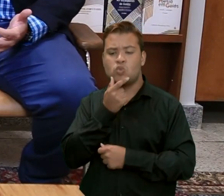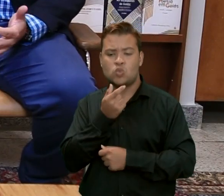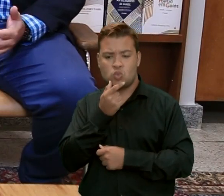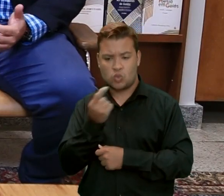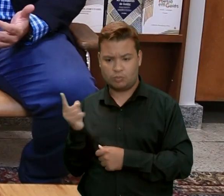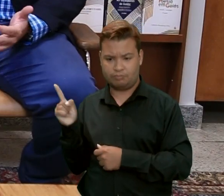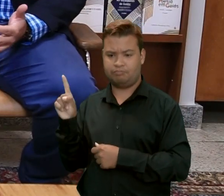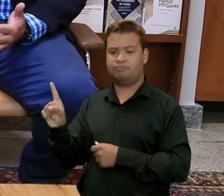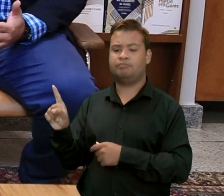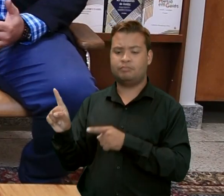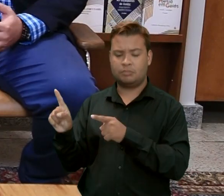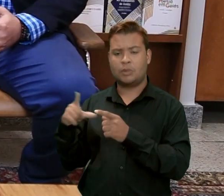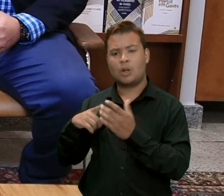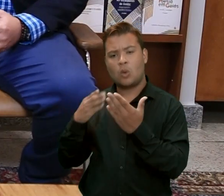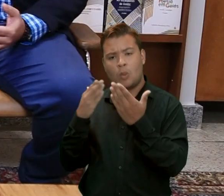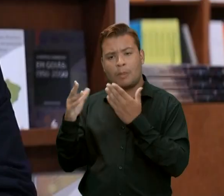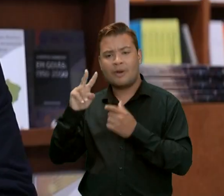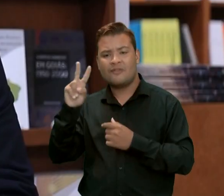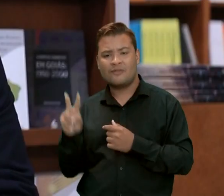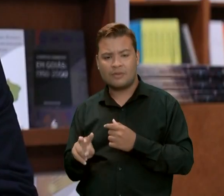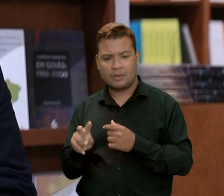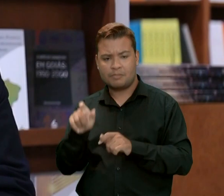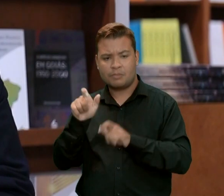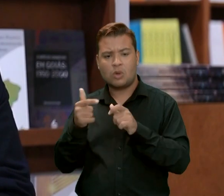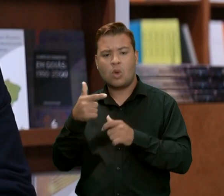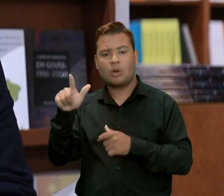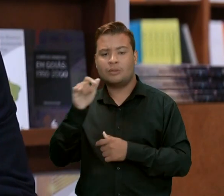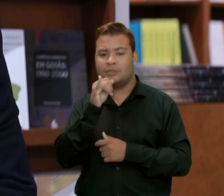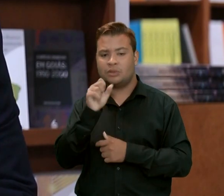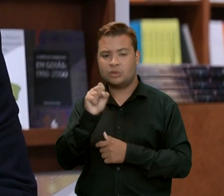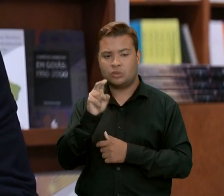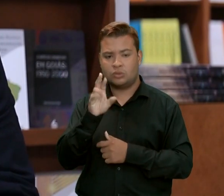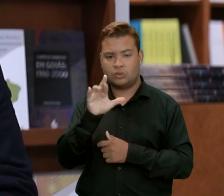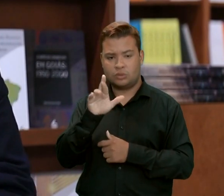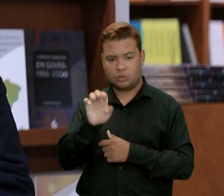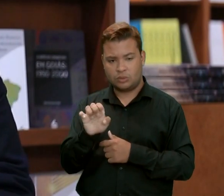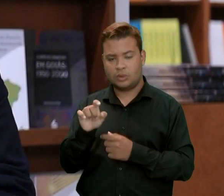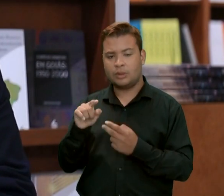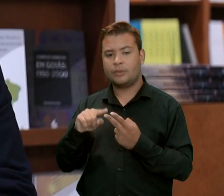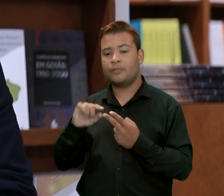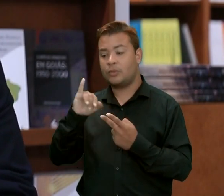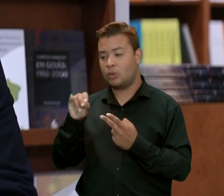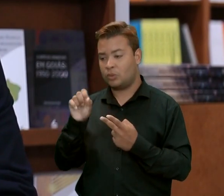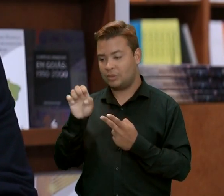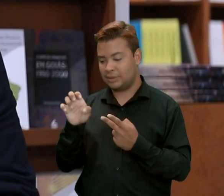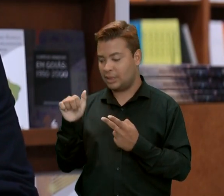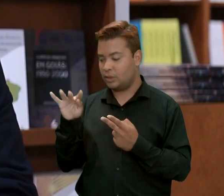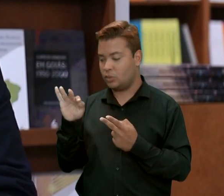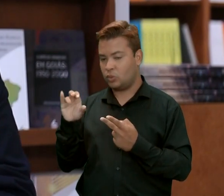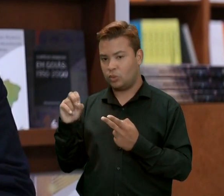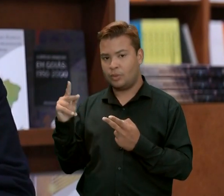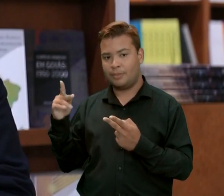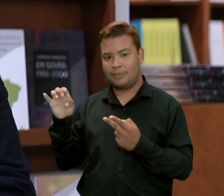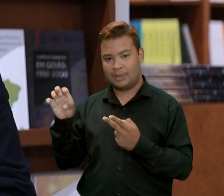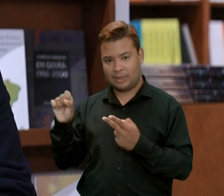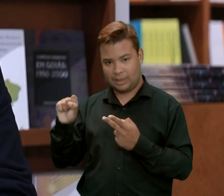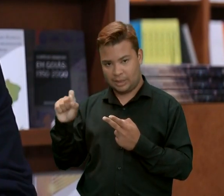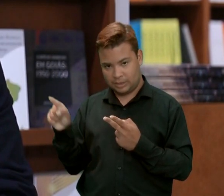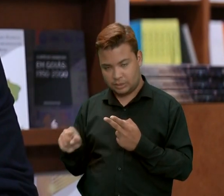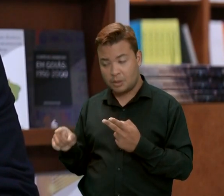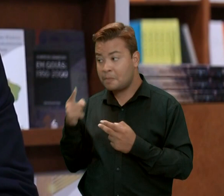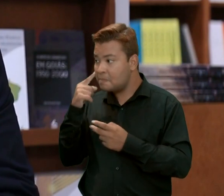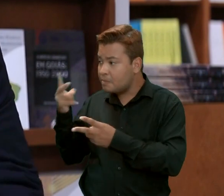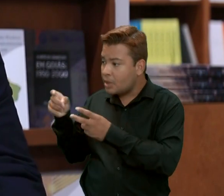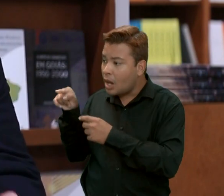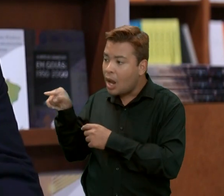compara ele com figuras venezuelanas como Sucre, como José Antônio Páez, a gente percebe o protagonismo de Simão Bolívar,